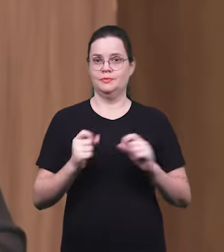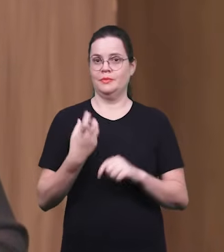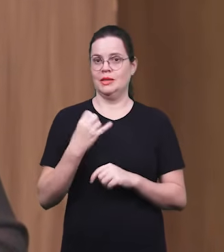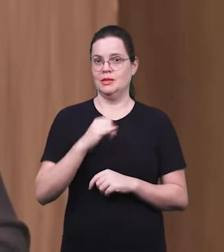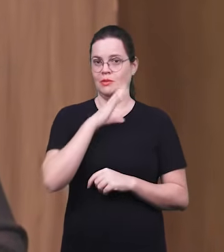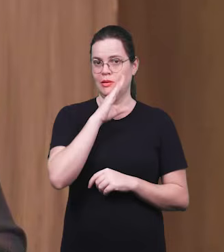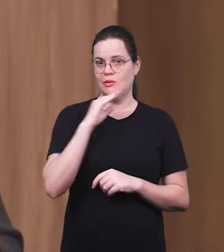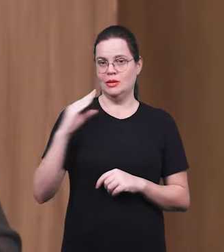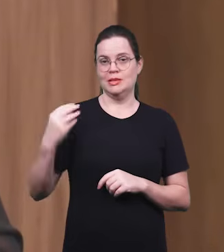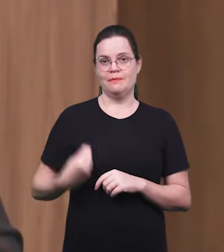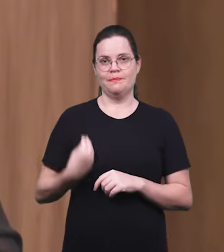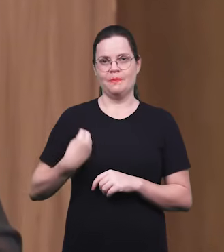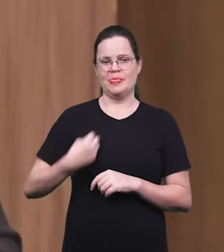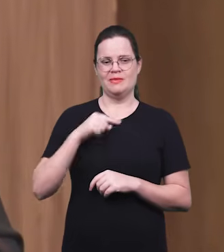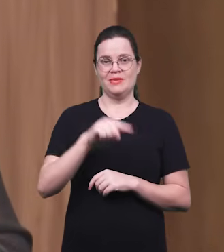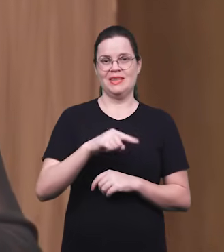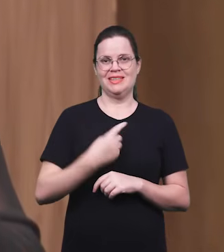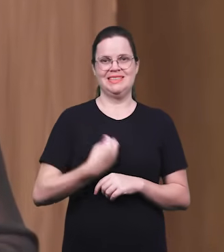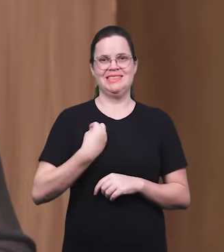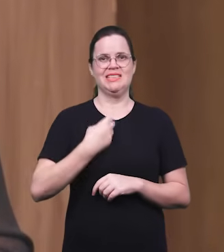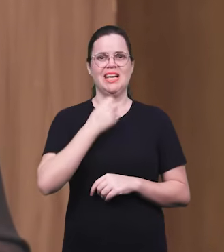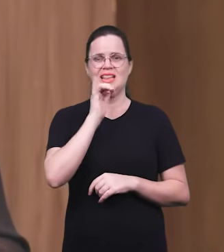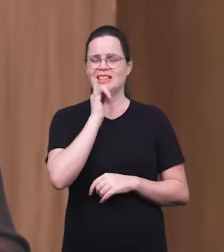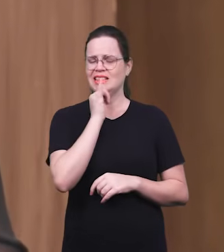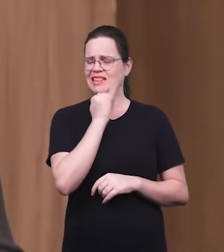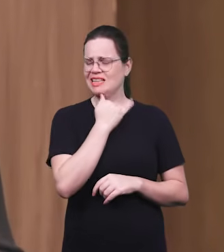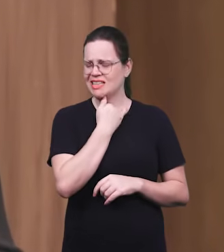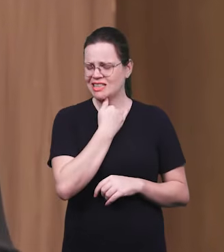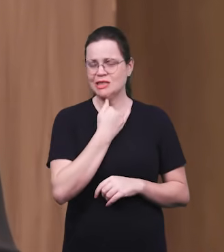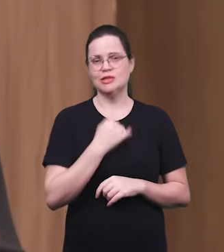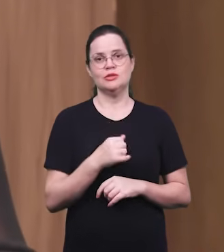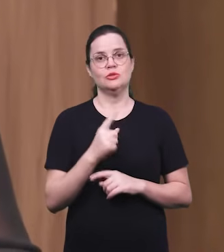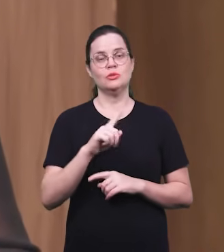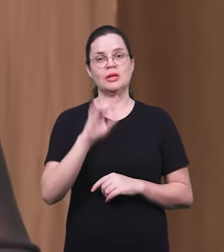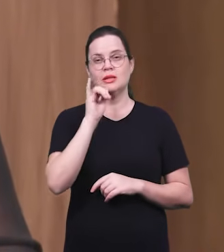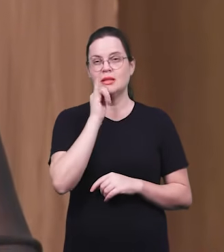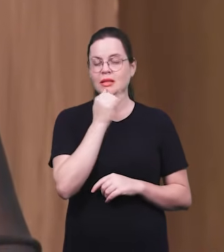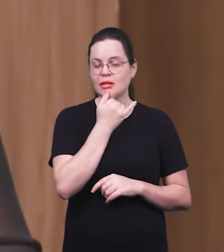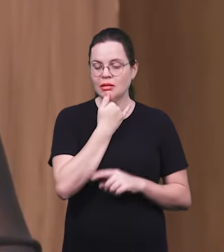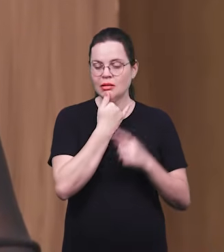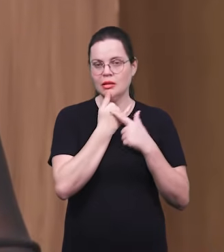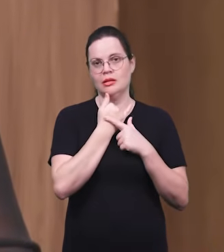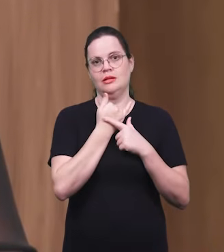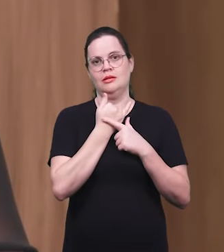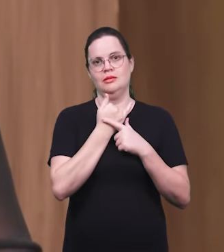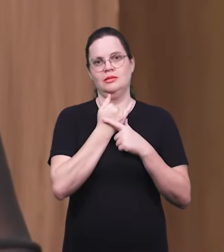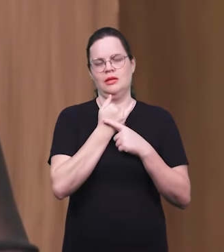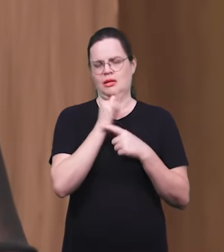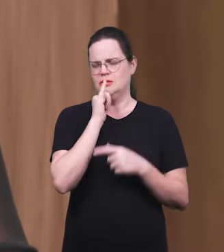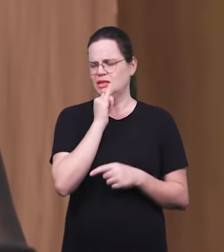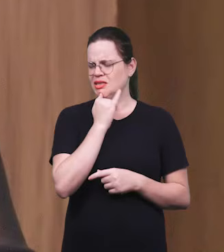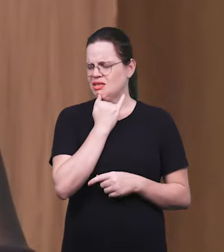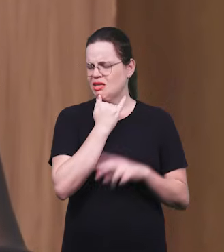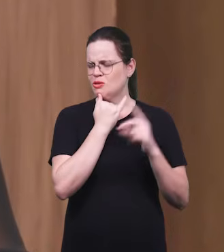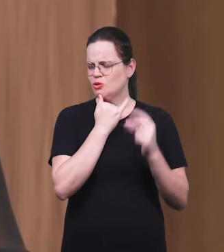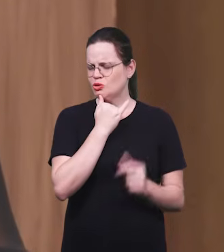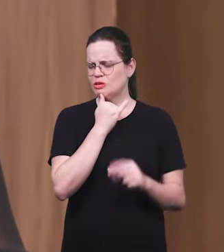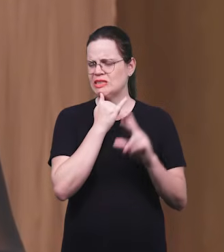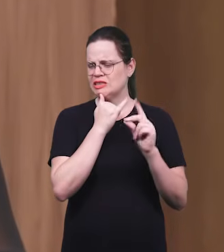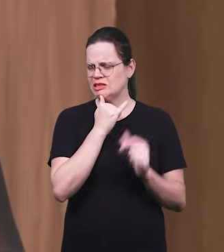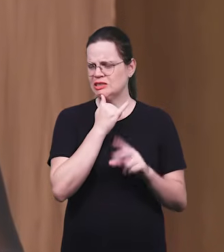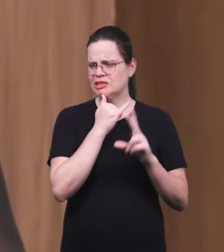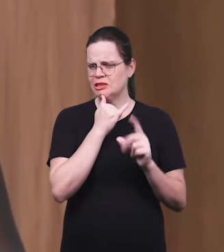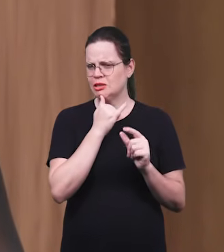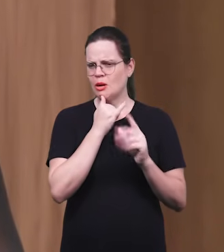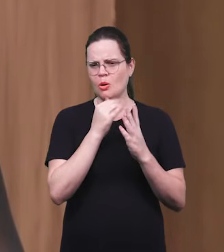o seu adolescente passou por algo que o deixou extremamente triste. Essa tristeza, ela durou ela não